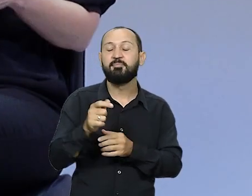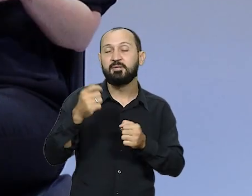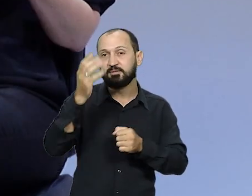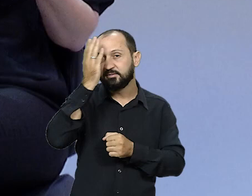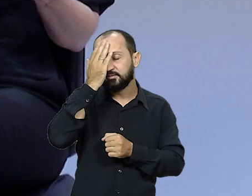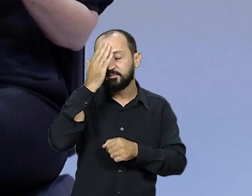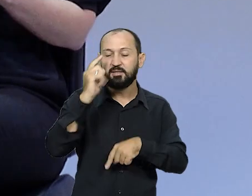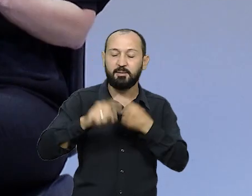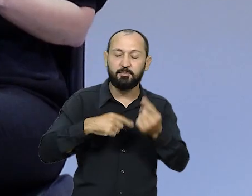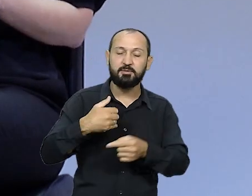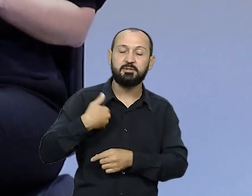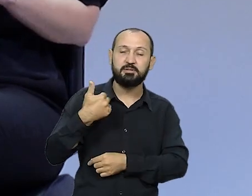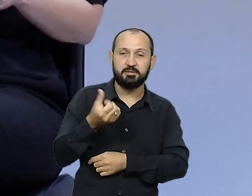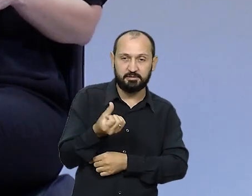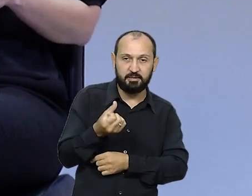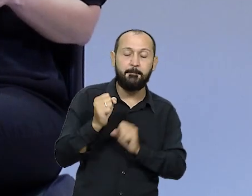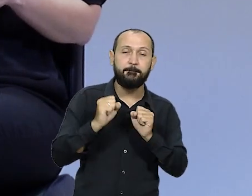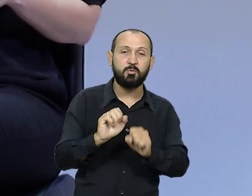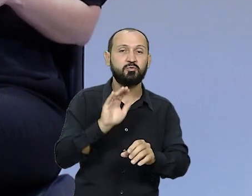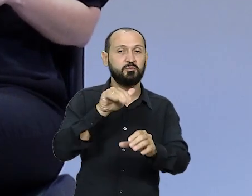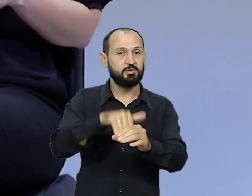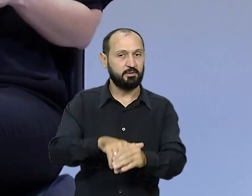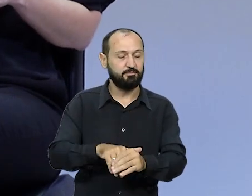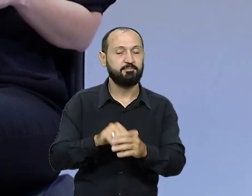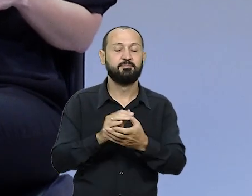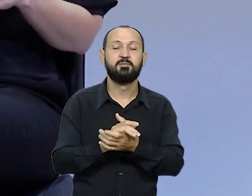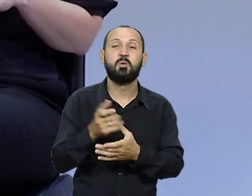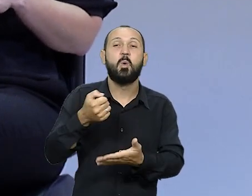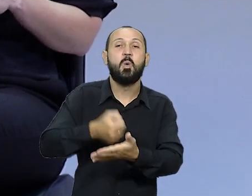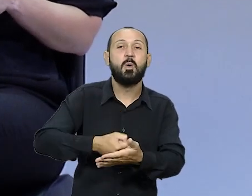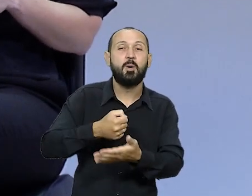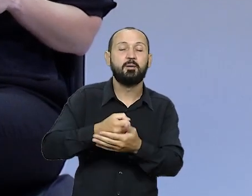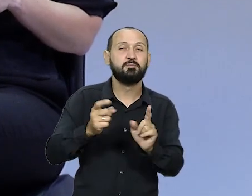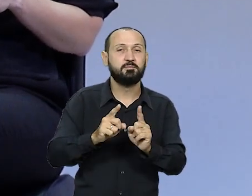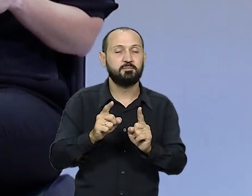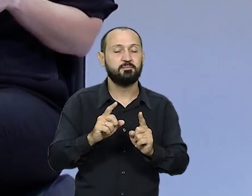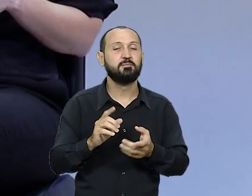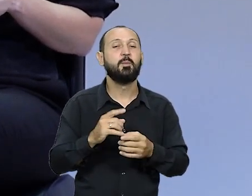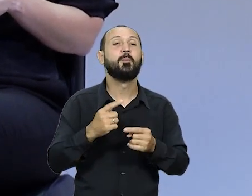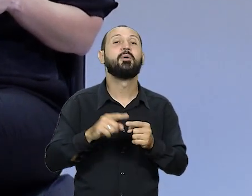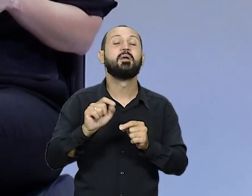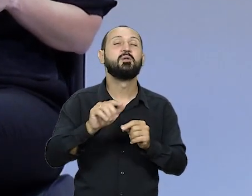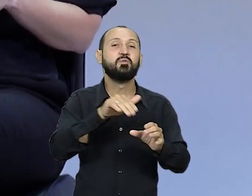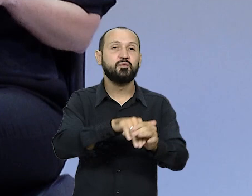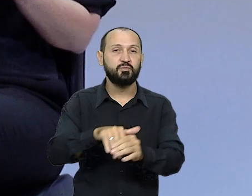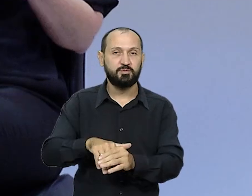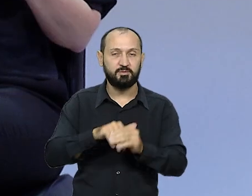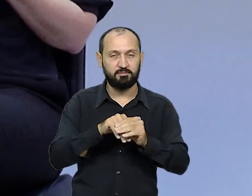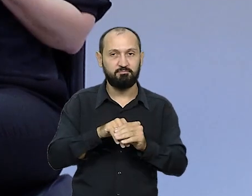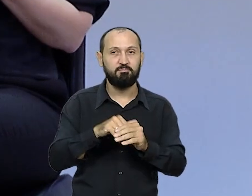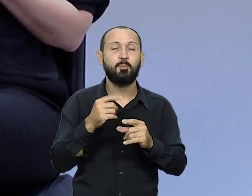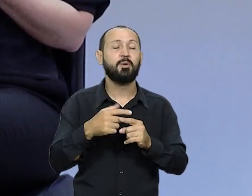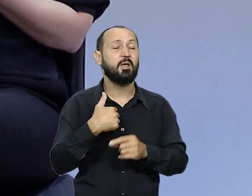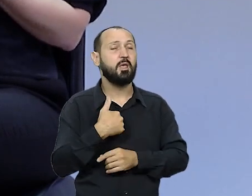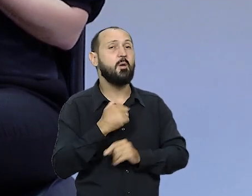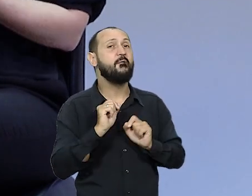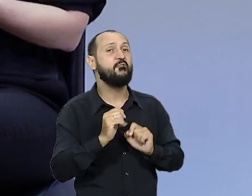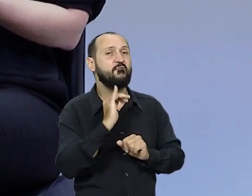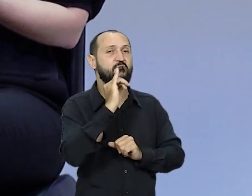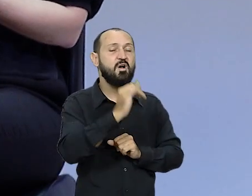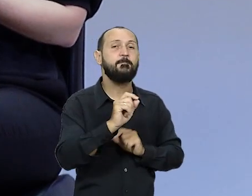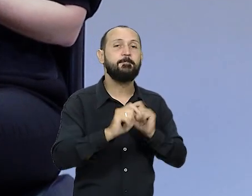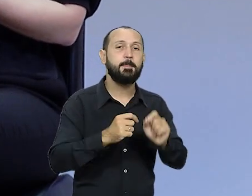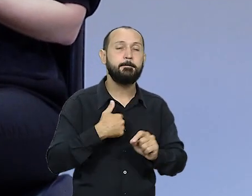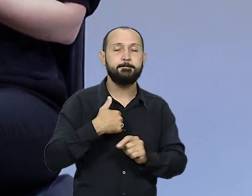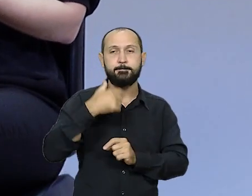que a partir dos 16 anos ele pode votar. Ele não é obrigado, mas ele pode votar. E por que não votar? Por que eu não posso dizer aquilo